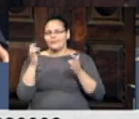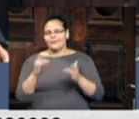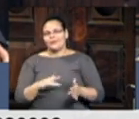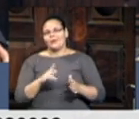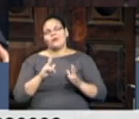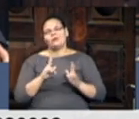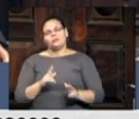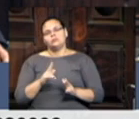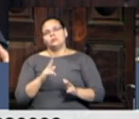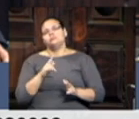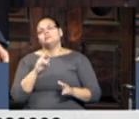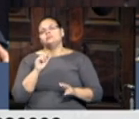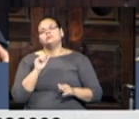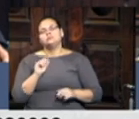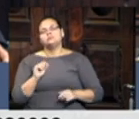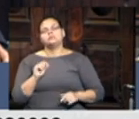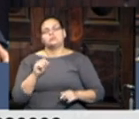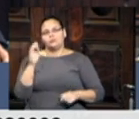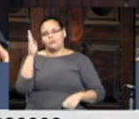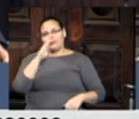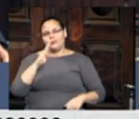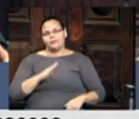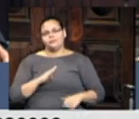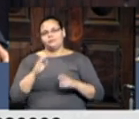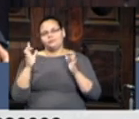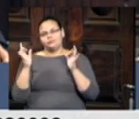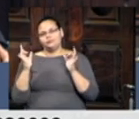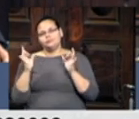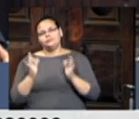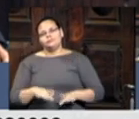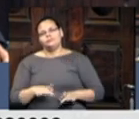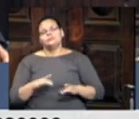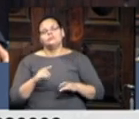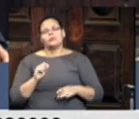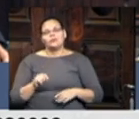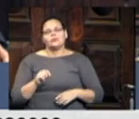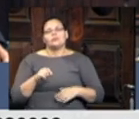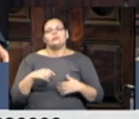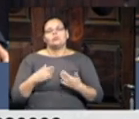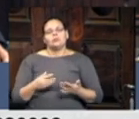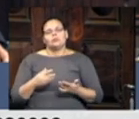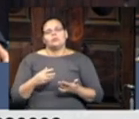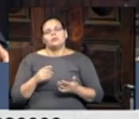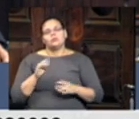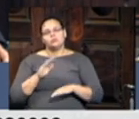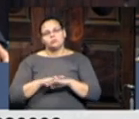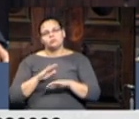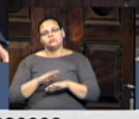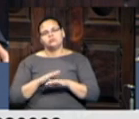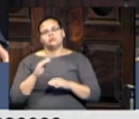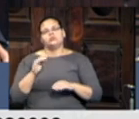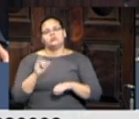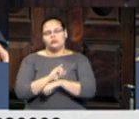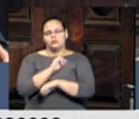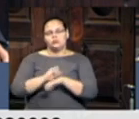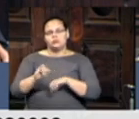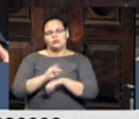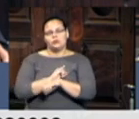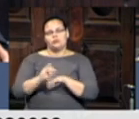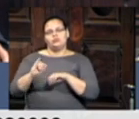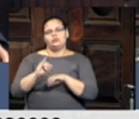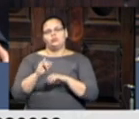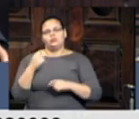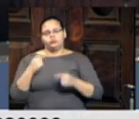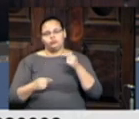abrir mão do Brasil dentro de um contexto geopolítico e estratégico mundial.